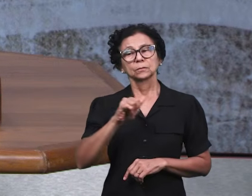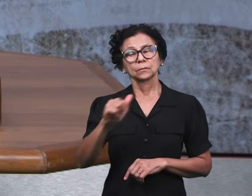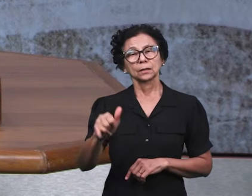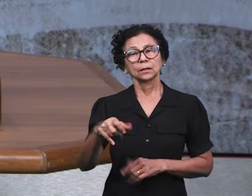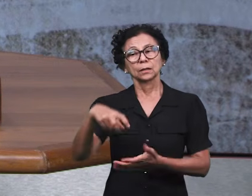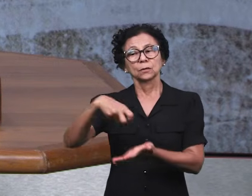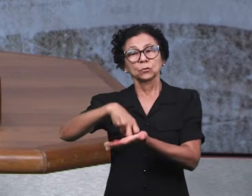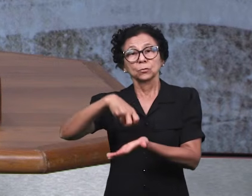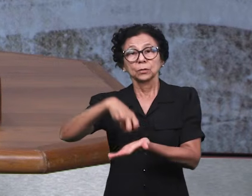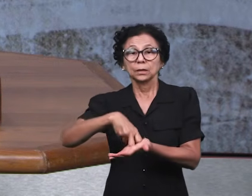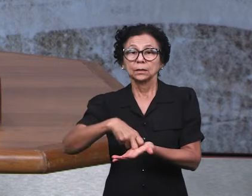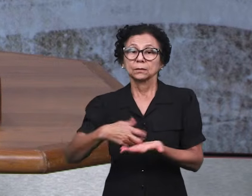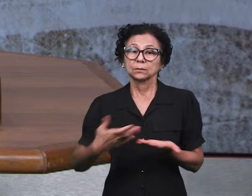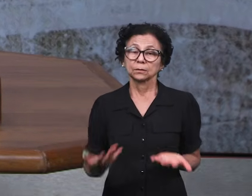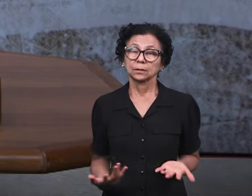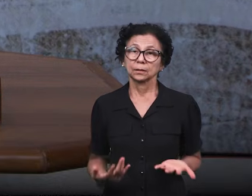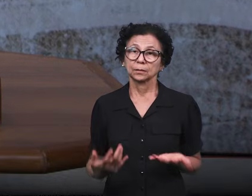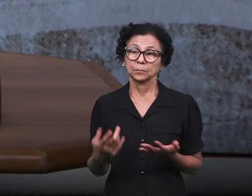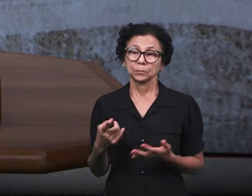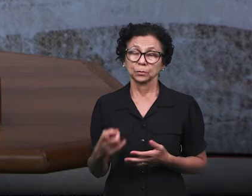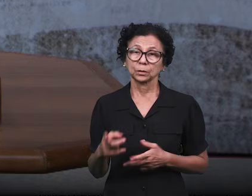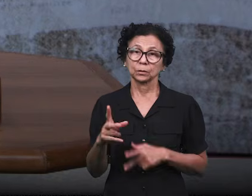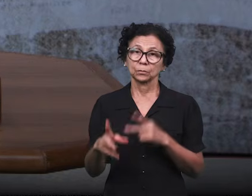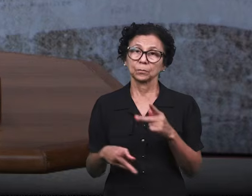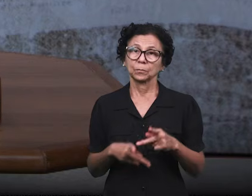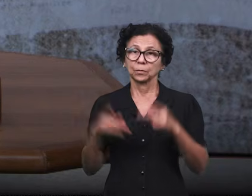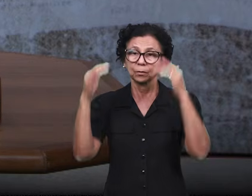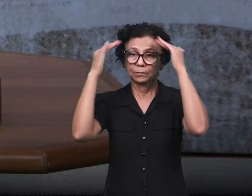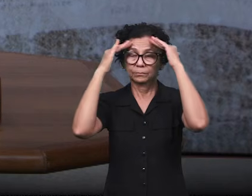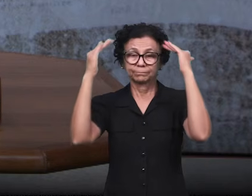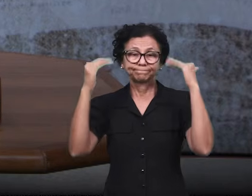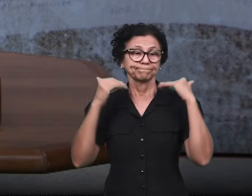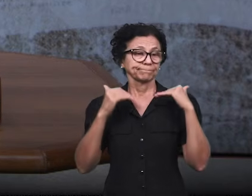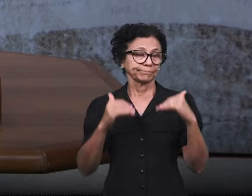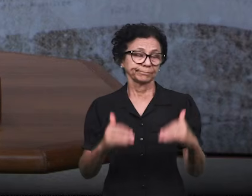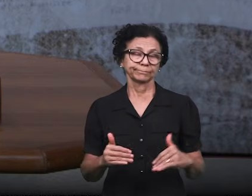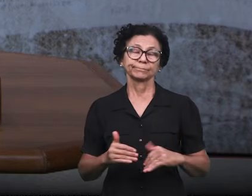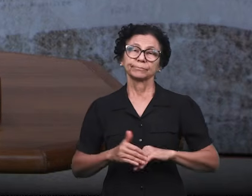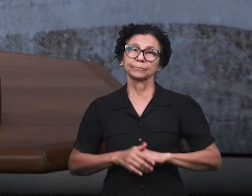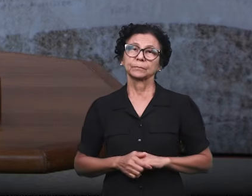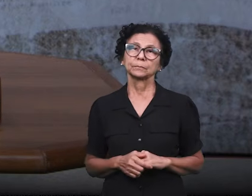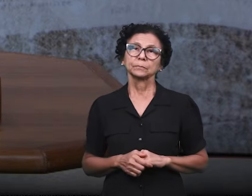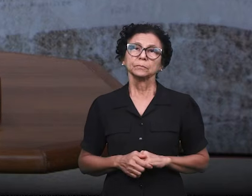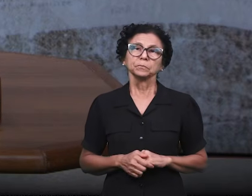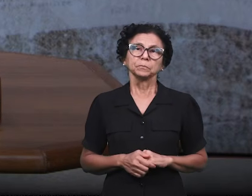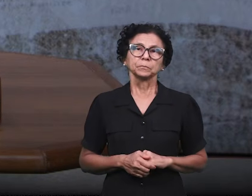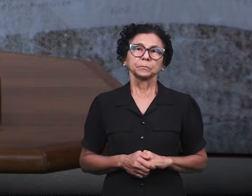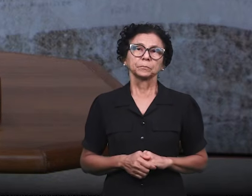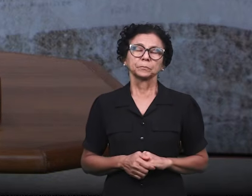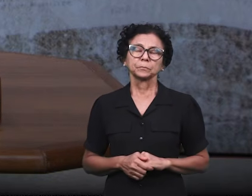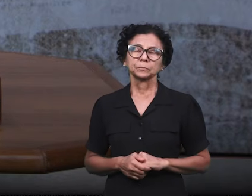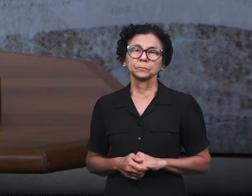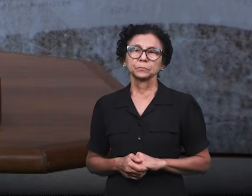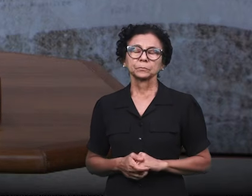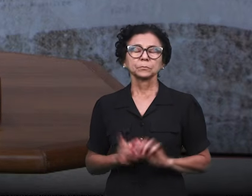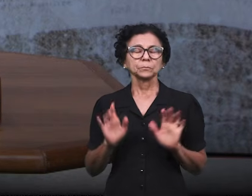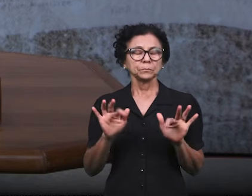razão do tempo em que o povo não estava cumprindo, vivendo a palavra do Senhor. Então nós vamos